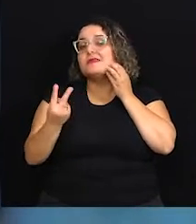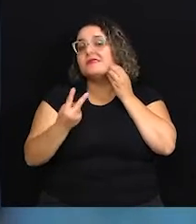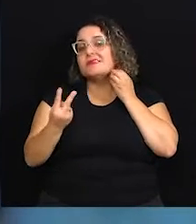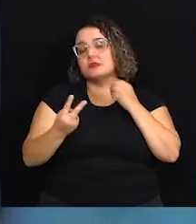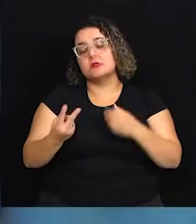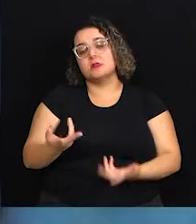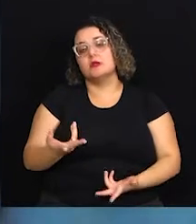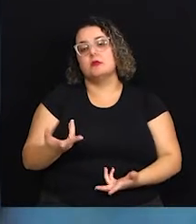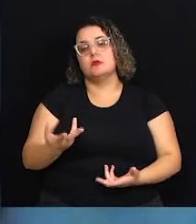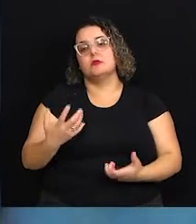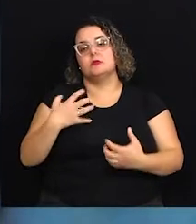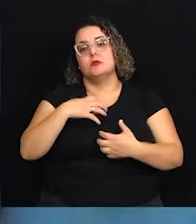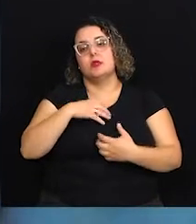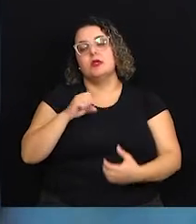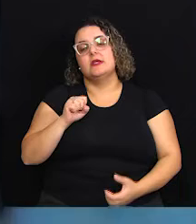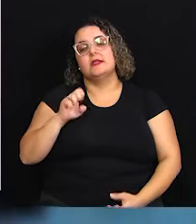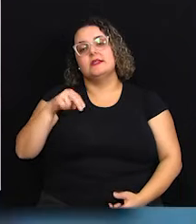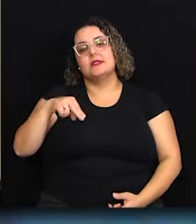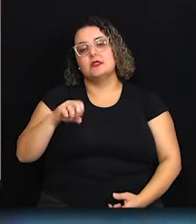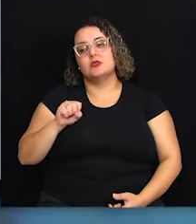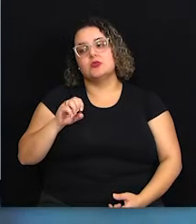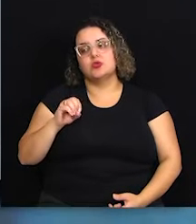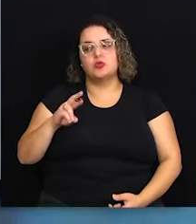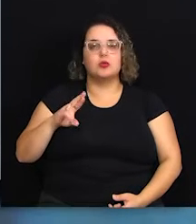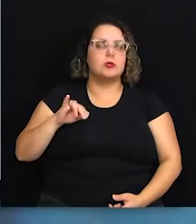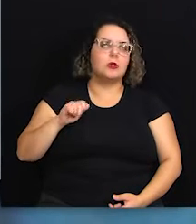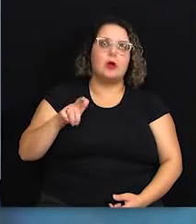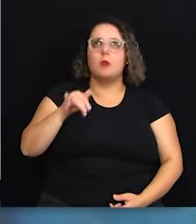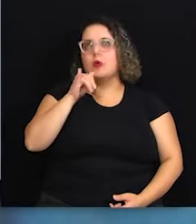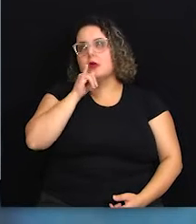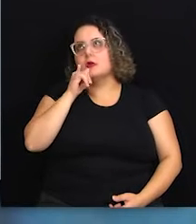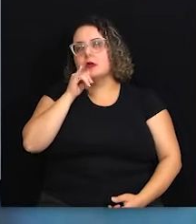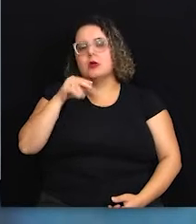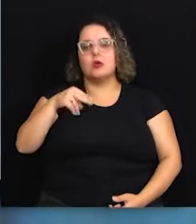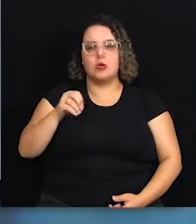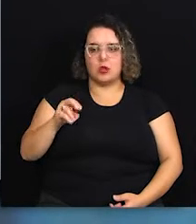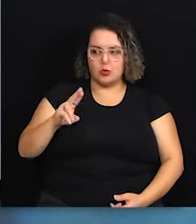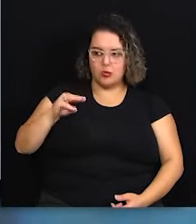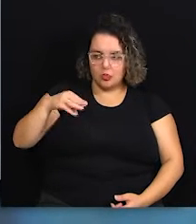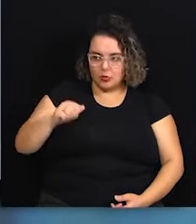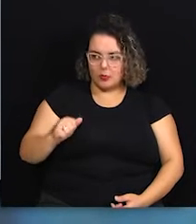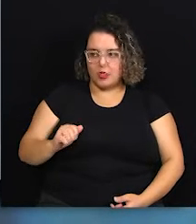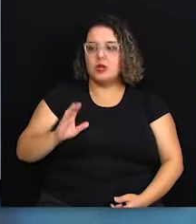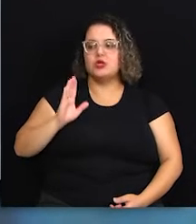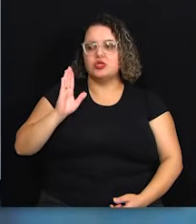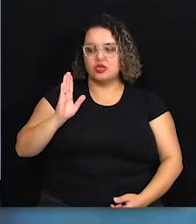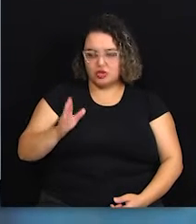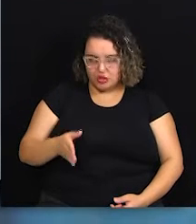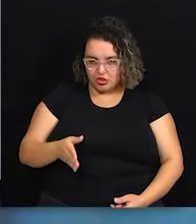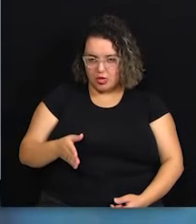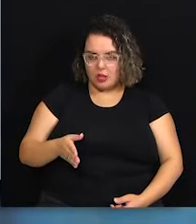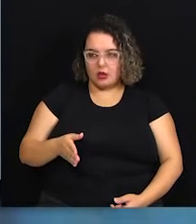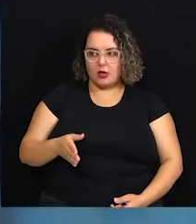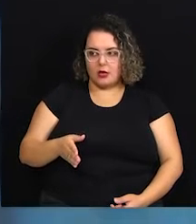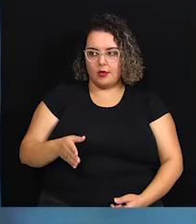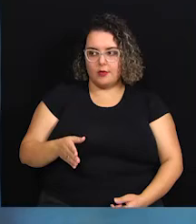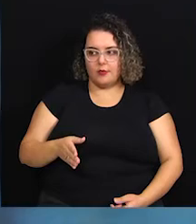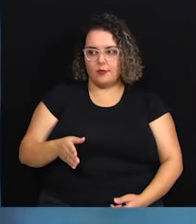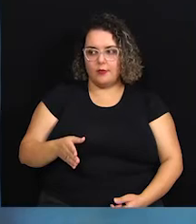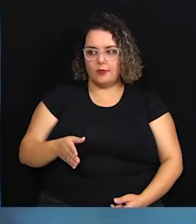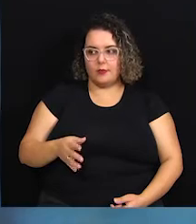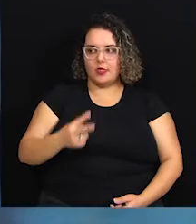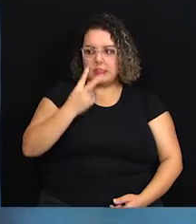segundo recurso sensorial. Então, supondo, por exemplo, no caso da Norma, ela já era